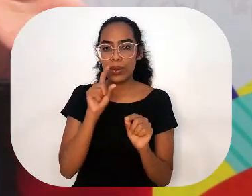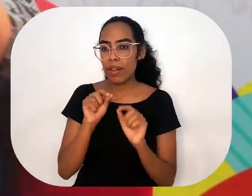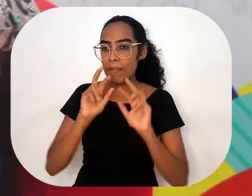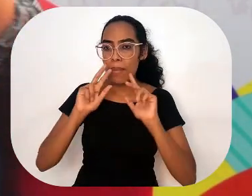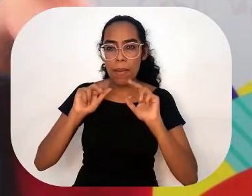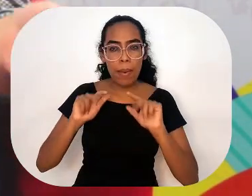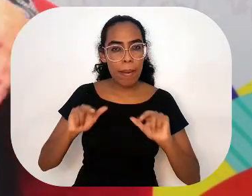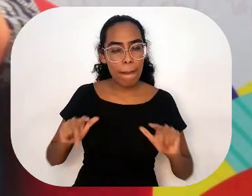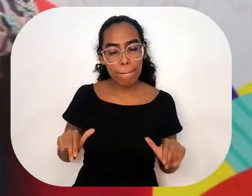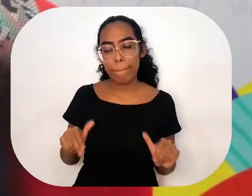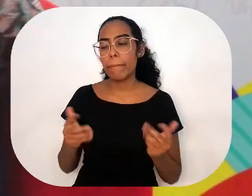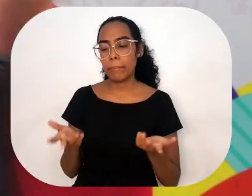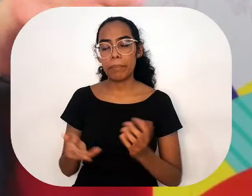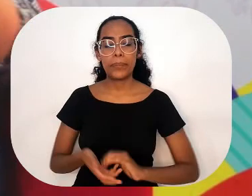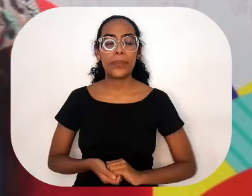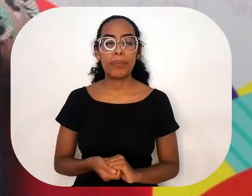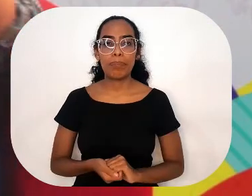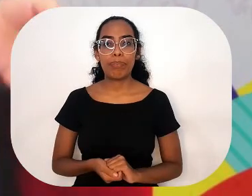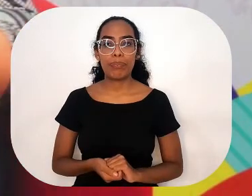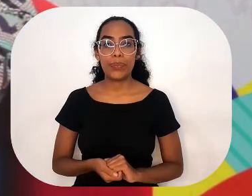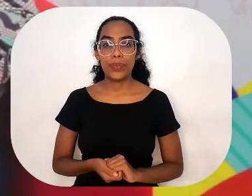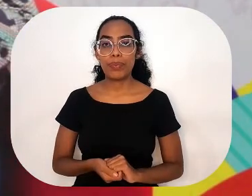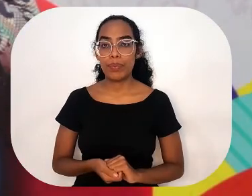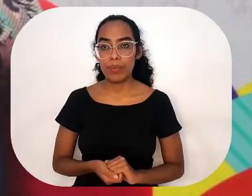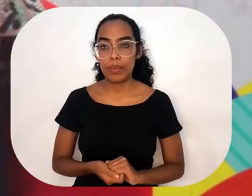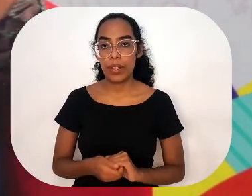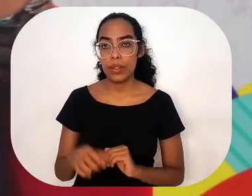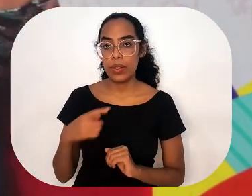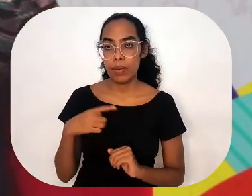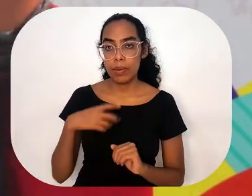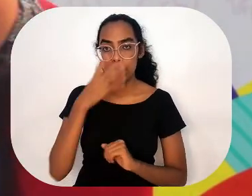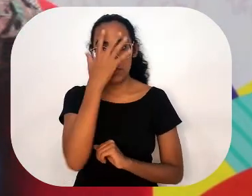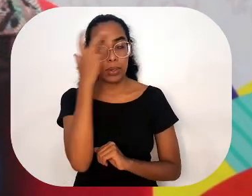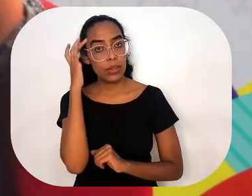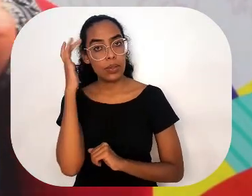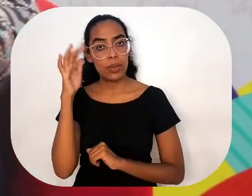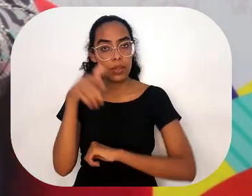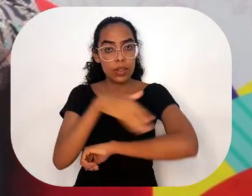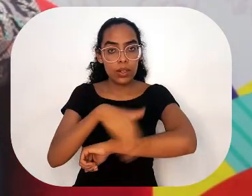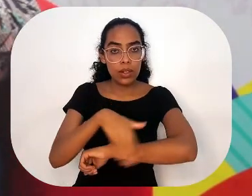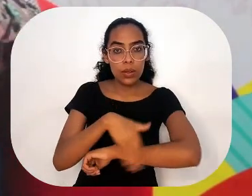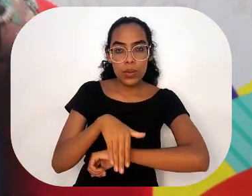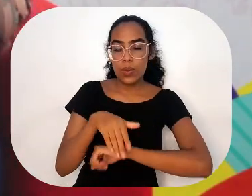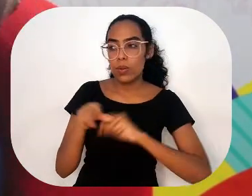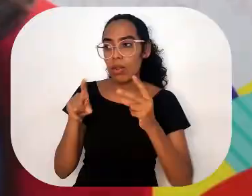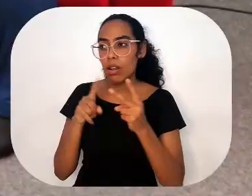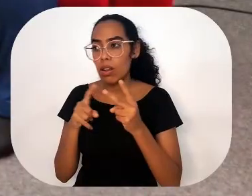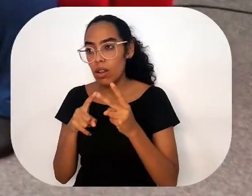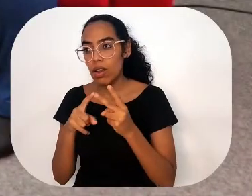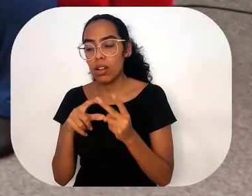autores da literatura de áudio ou eu Clarice Lispector na como também as muitas narrativas